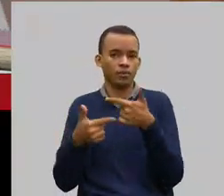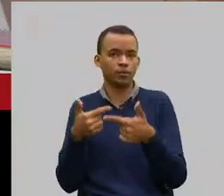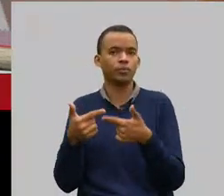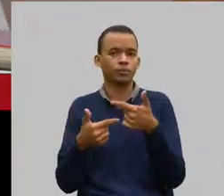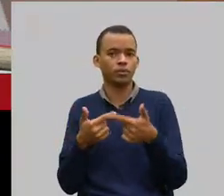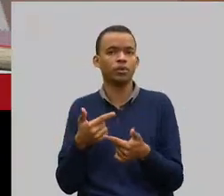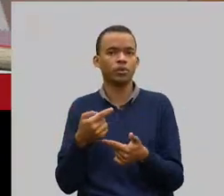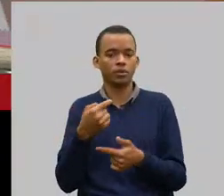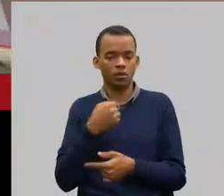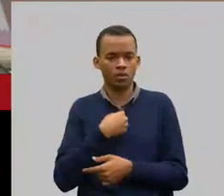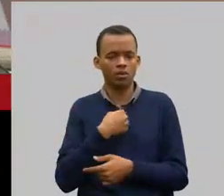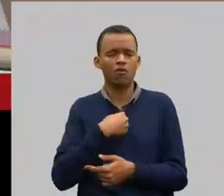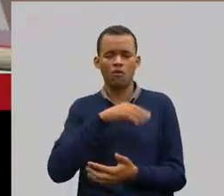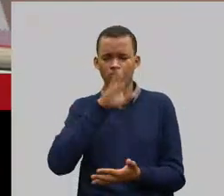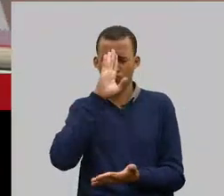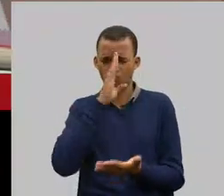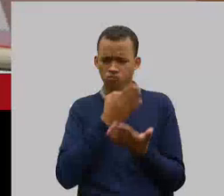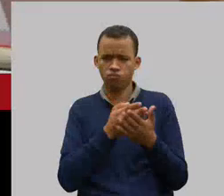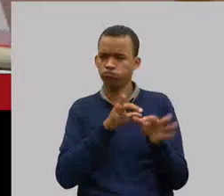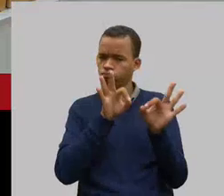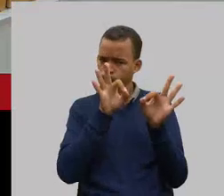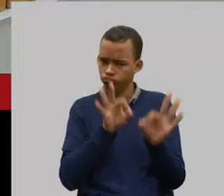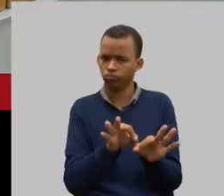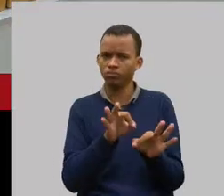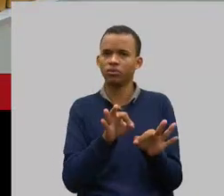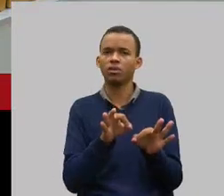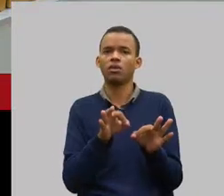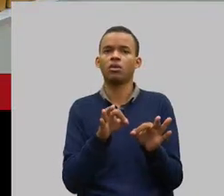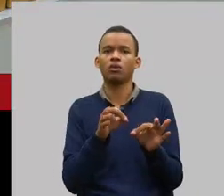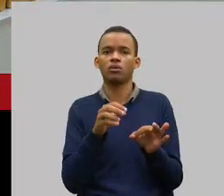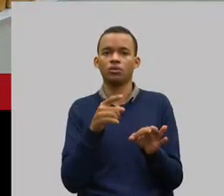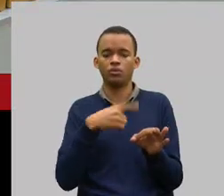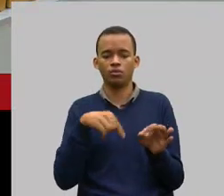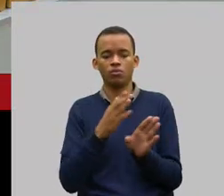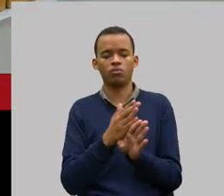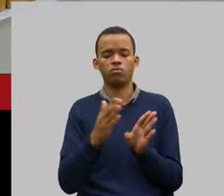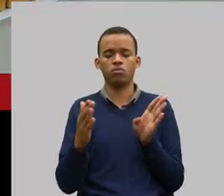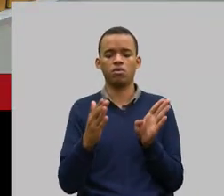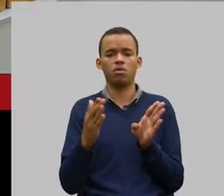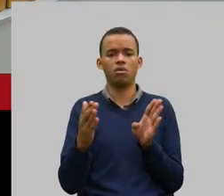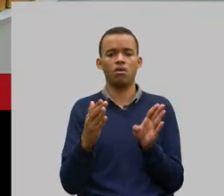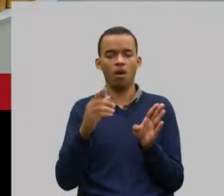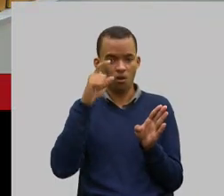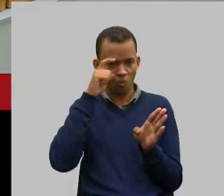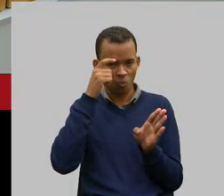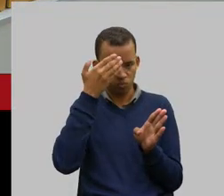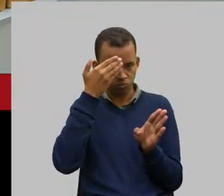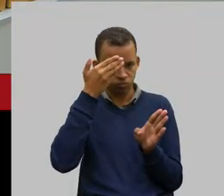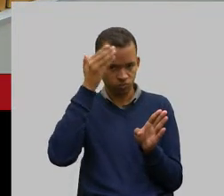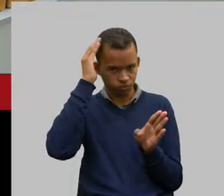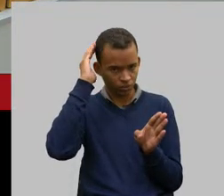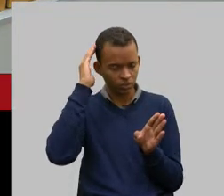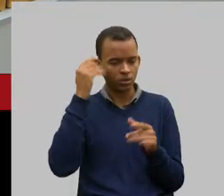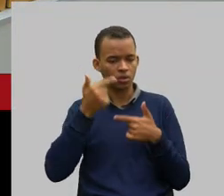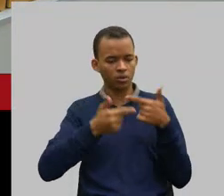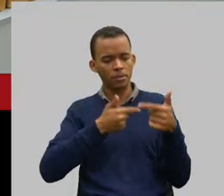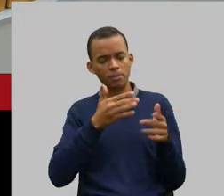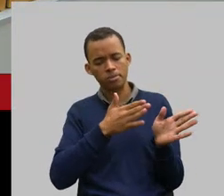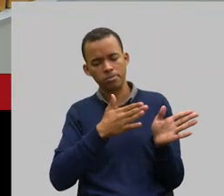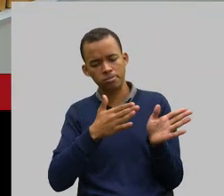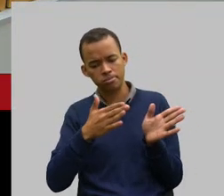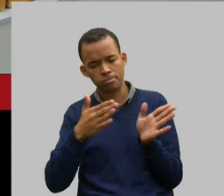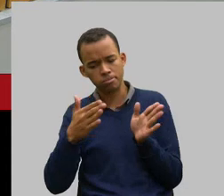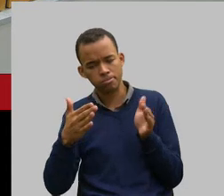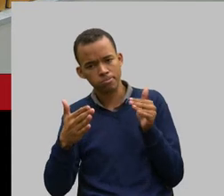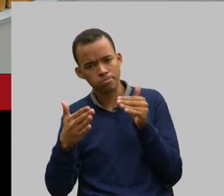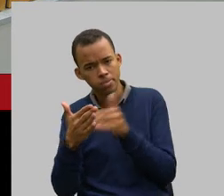que eu faço parte que eu tenho orgulho de falar que faz parte do governo Zema eu tenho certeza que se eles olhasse com tanto